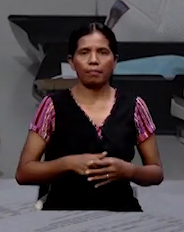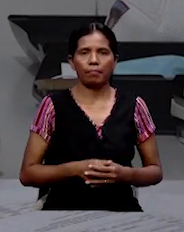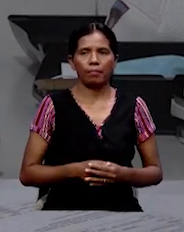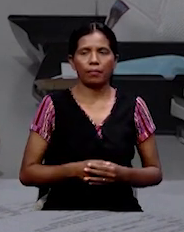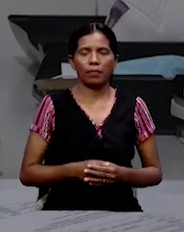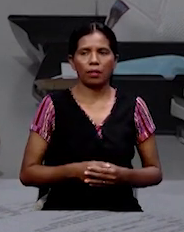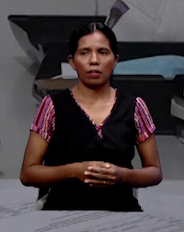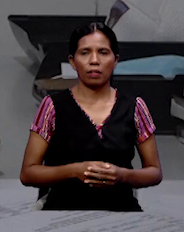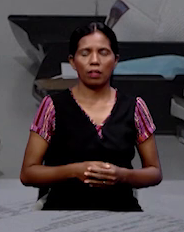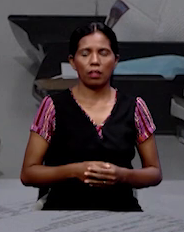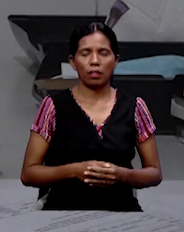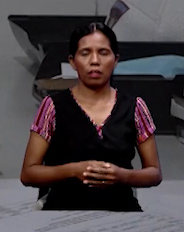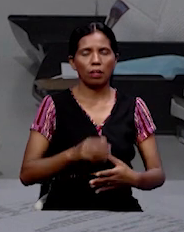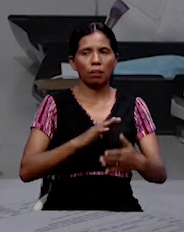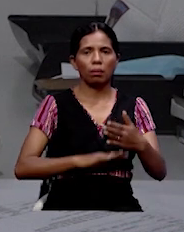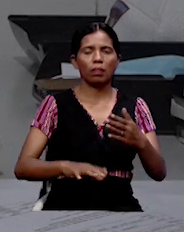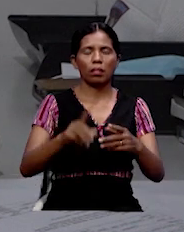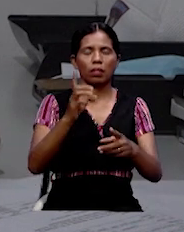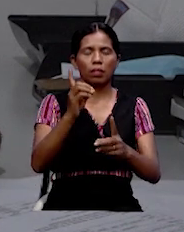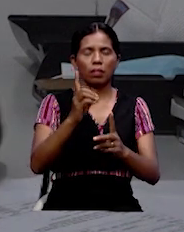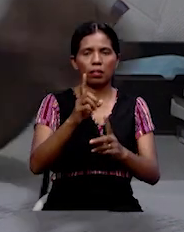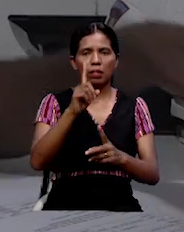em Mouros, em